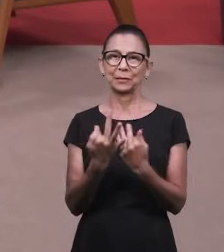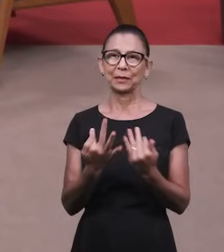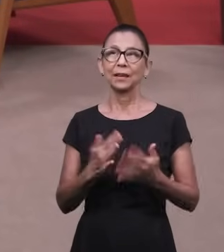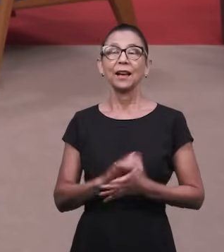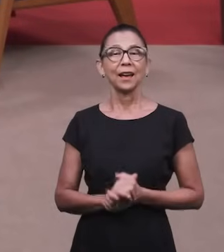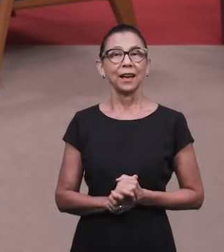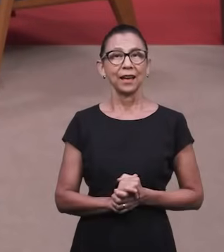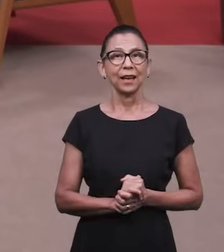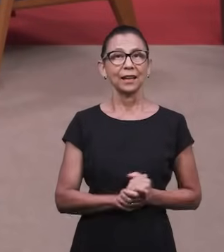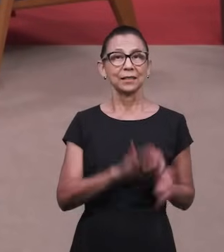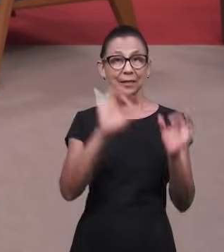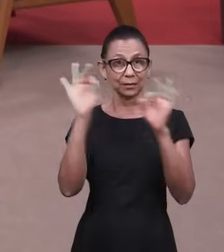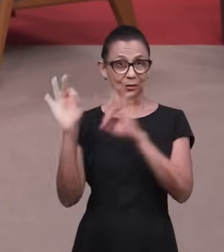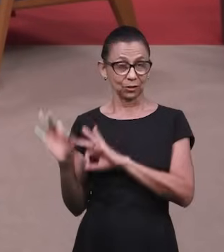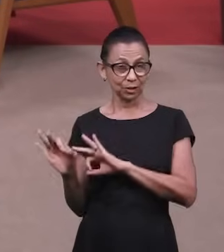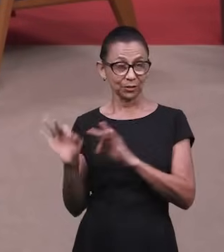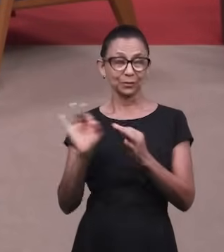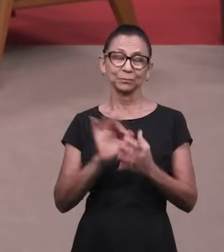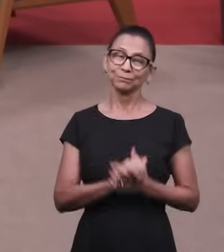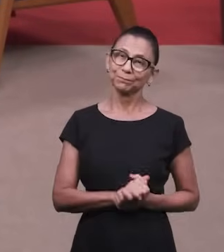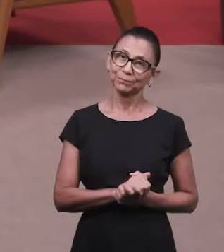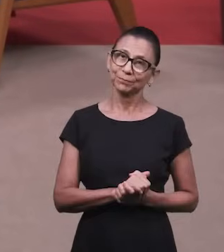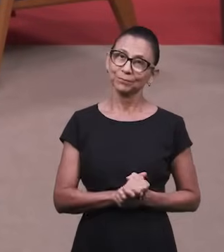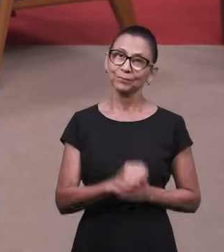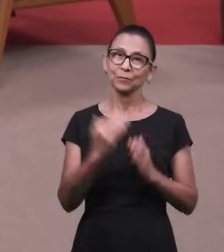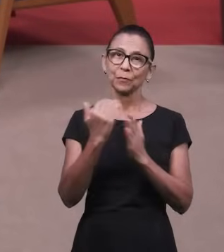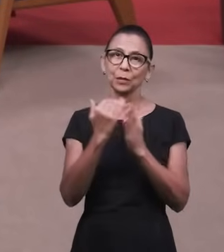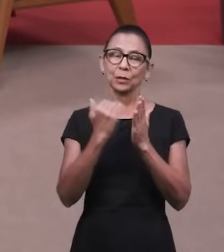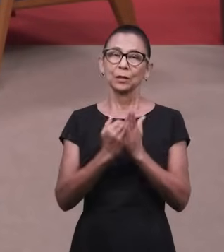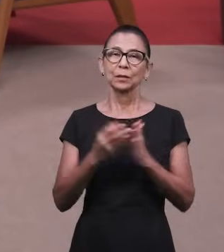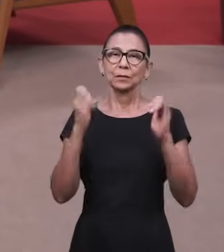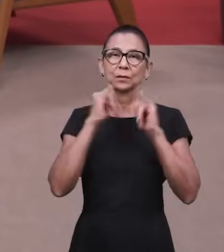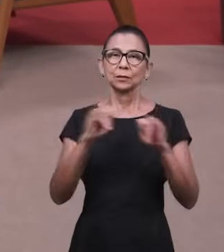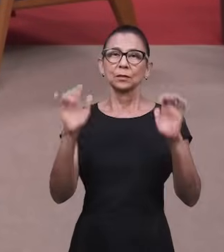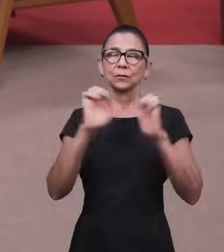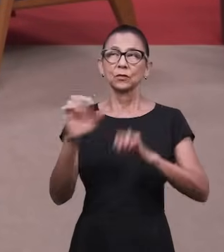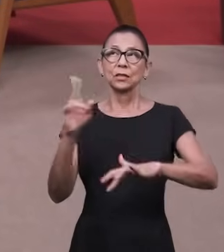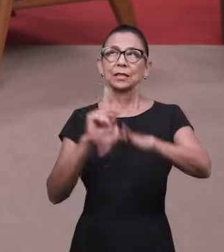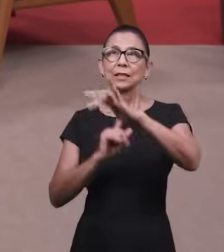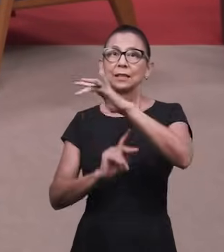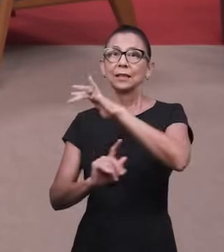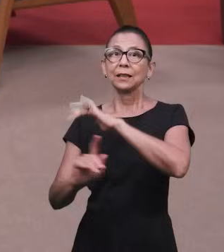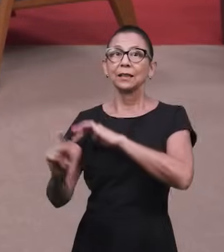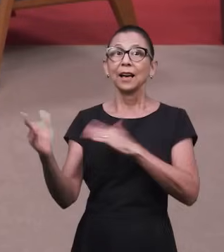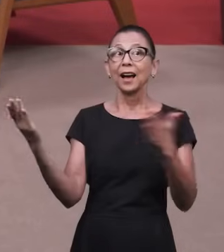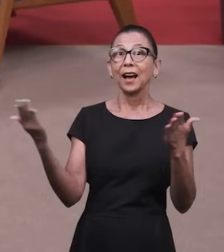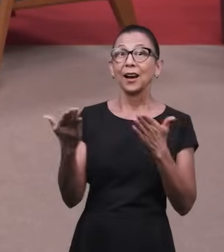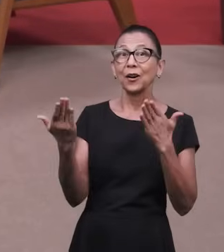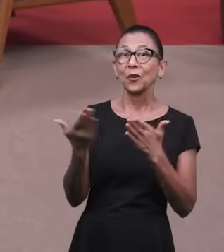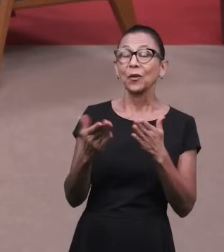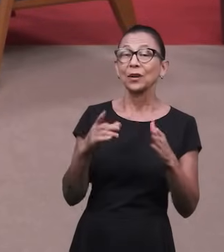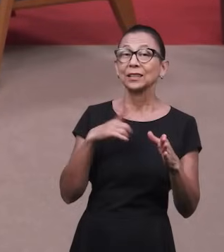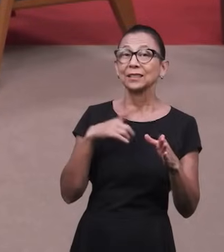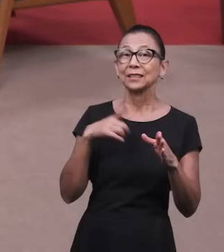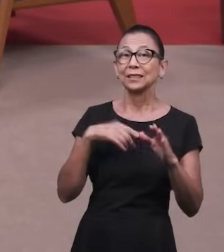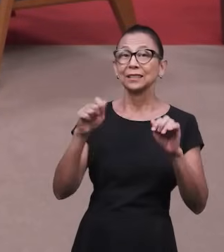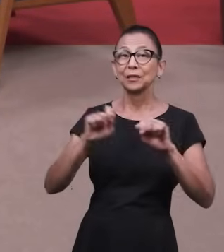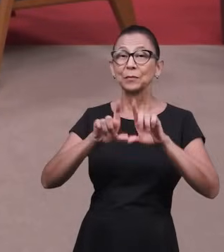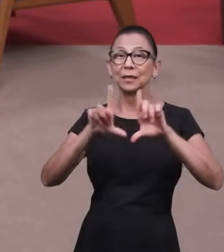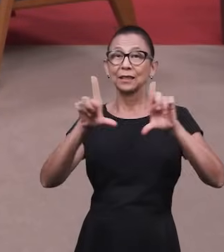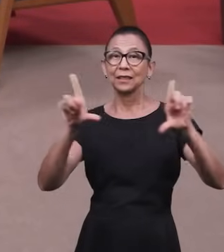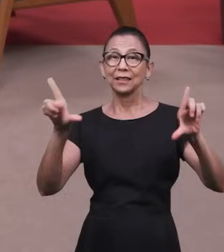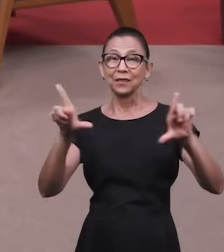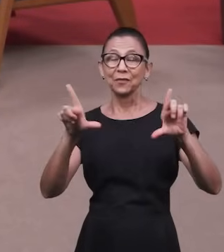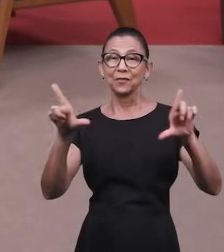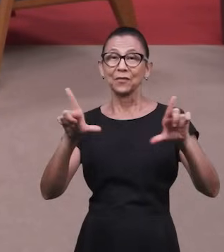programa Anunciando o Evangelho Eterno em sua nova fase, transmitido também através da TV aberta pelo satélite